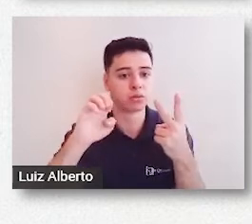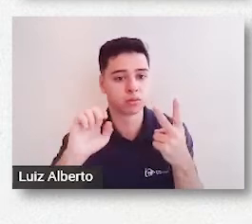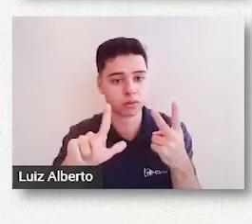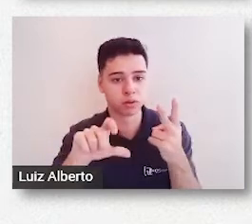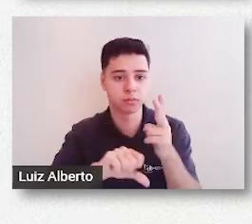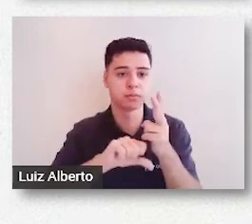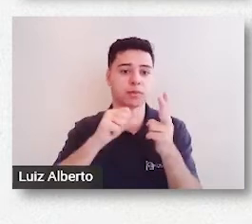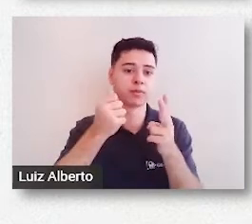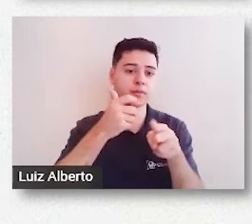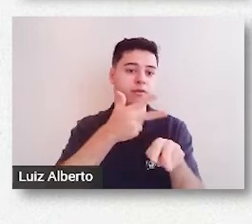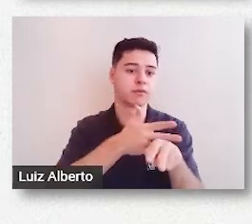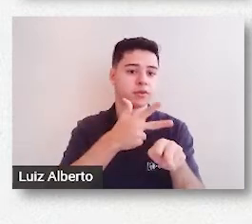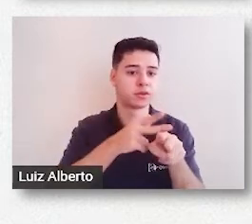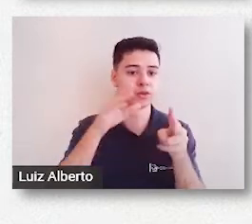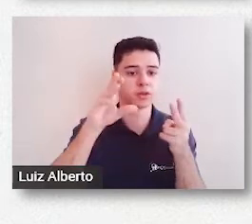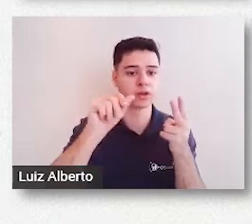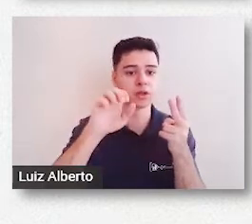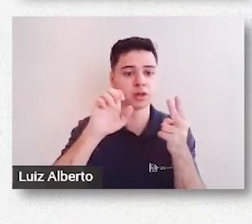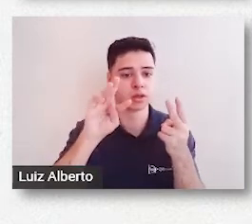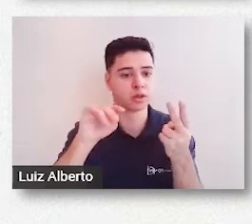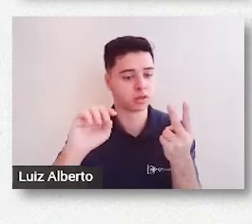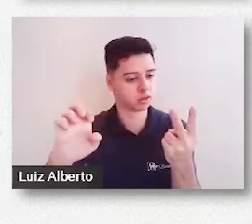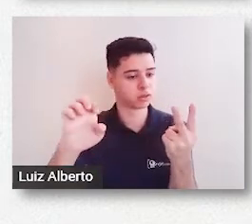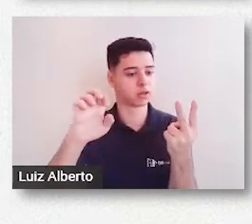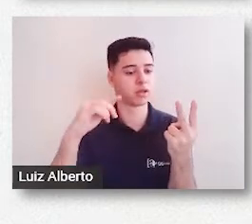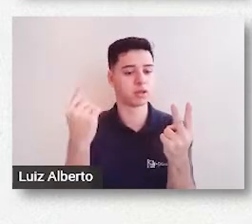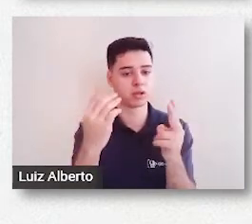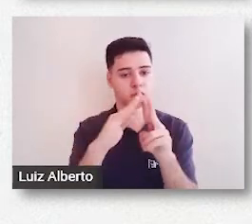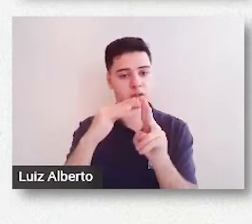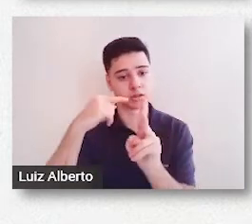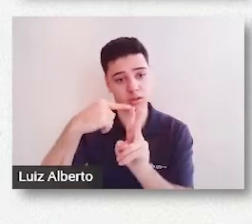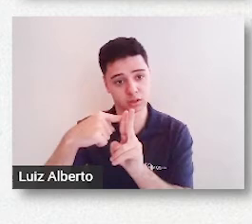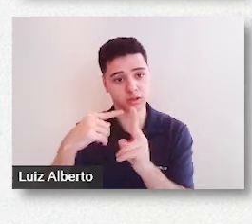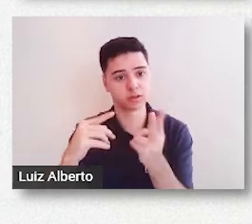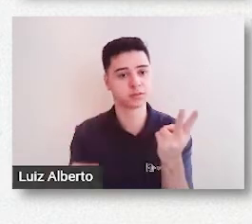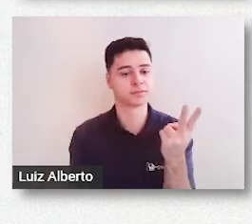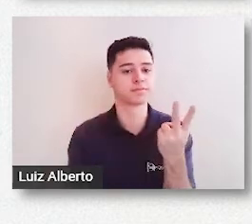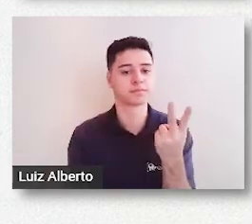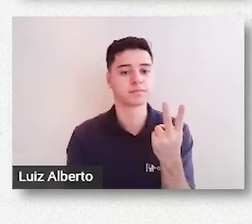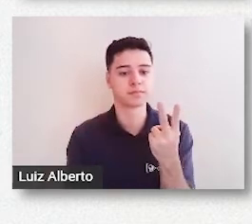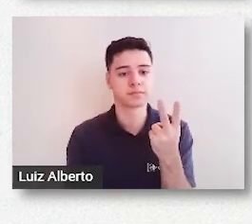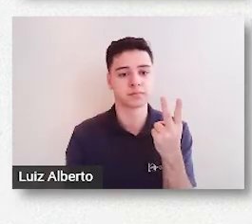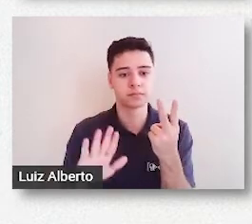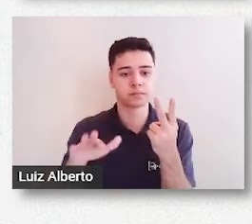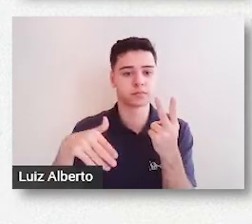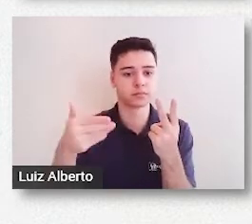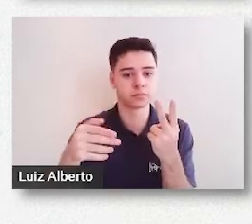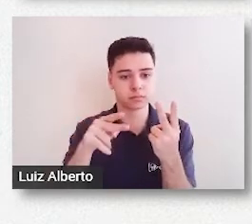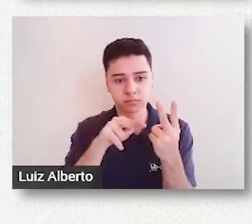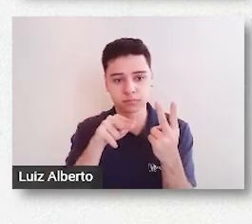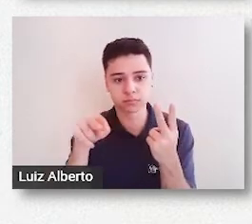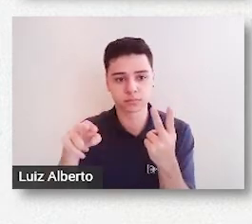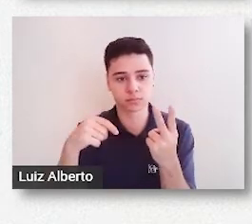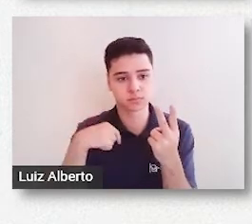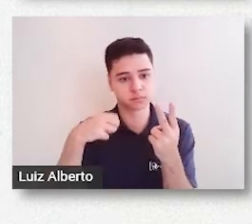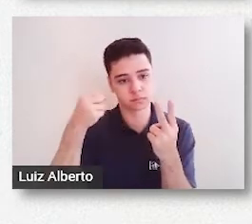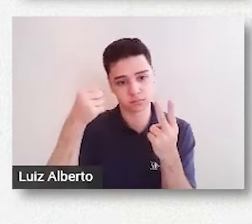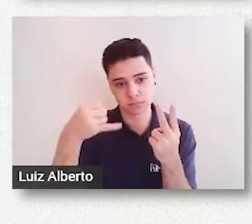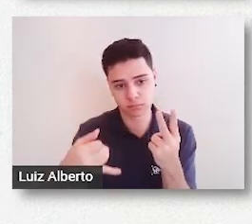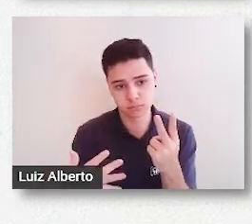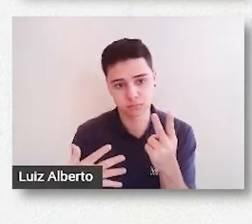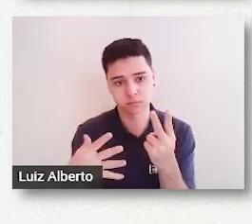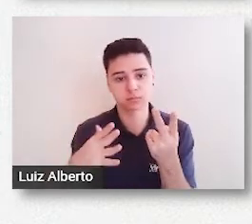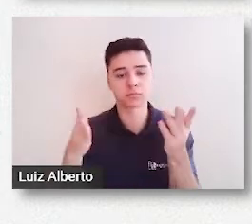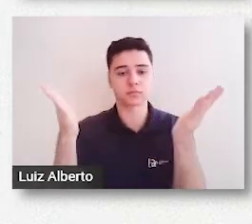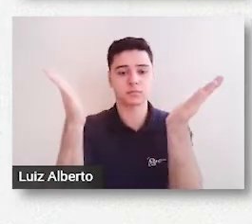Fica em Caeté, na Nossa Senhora do Bom Sucesso de Caeté. Então, como eu falei no início, no primeiro episódio, né, gente? Essas imagens, elas têm